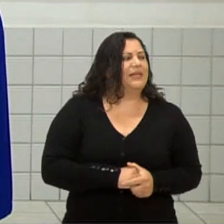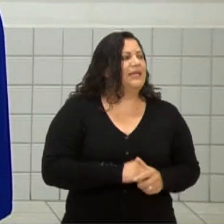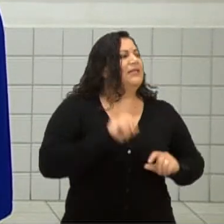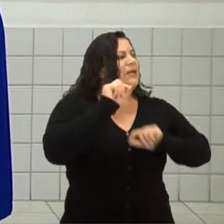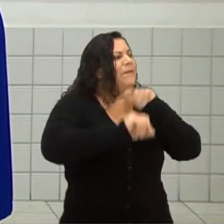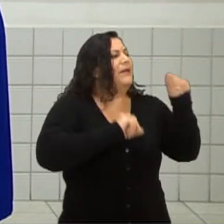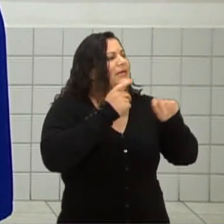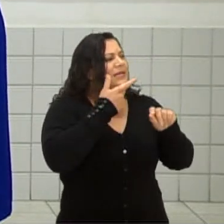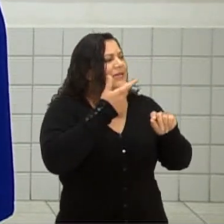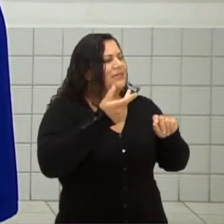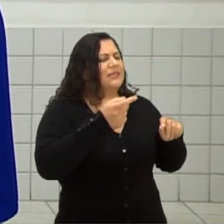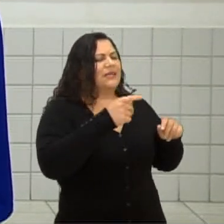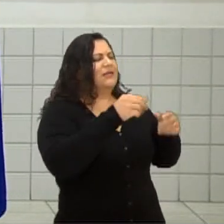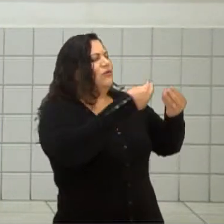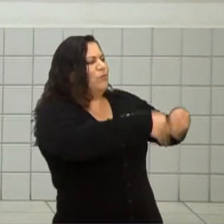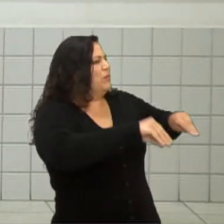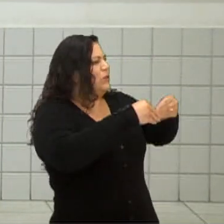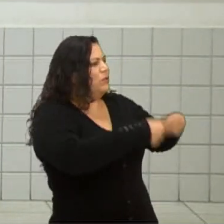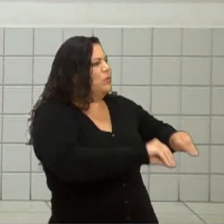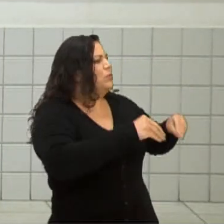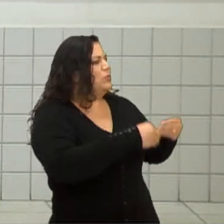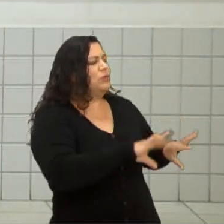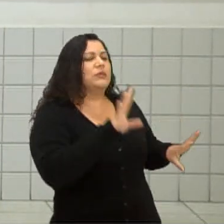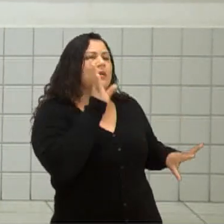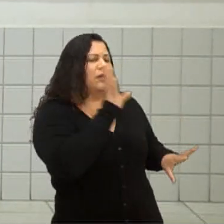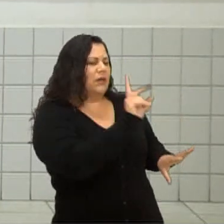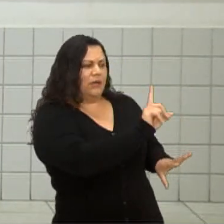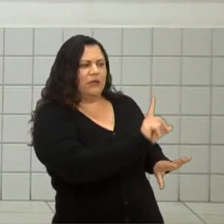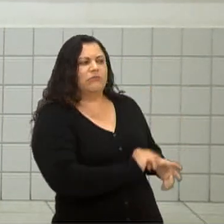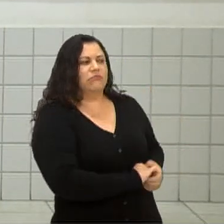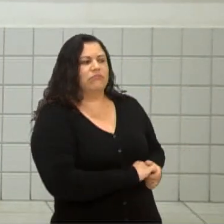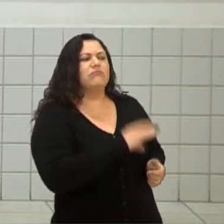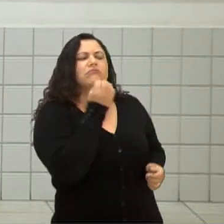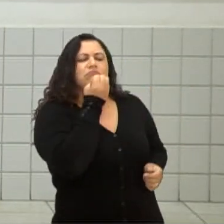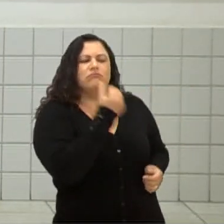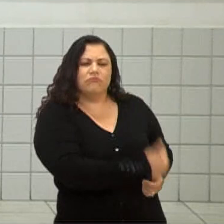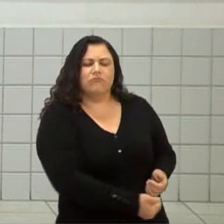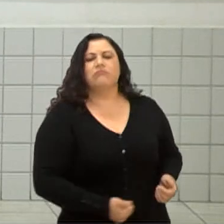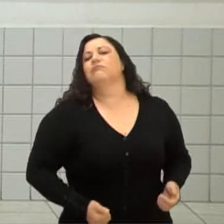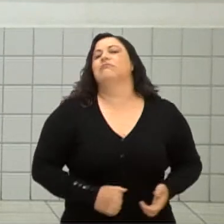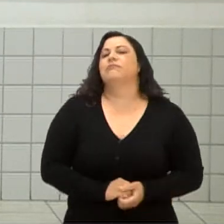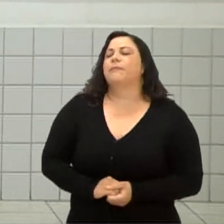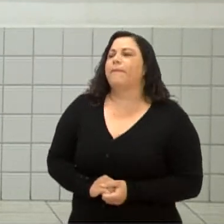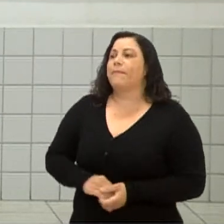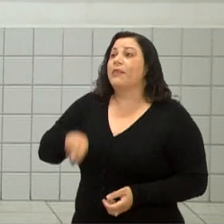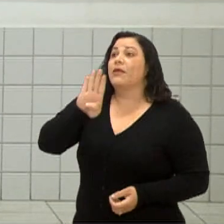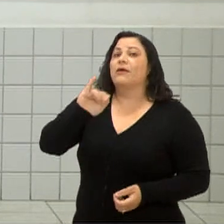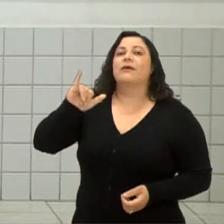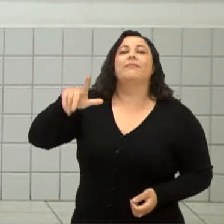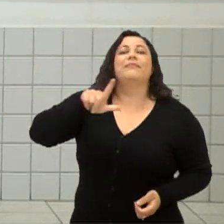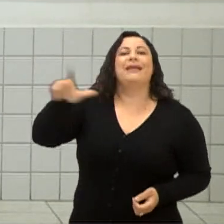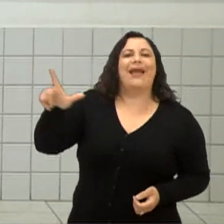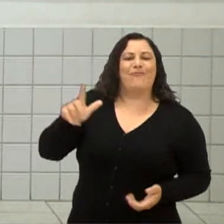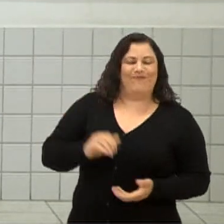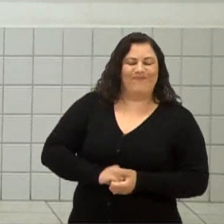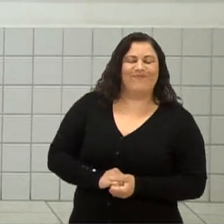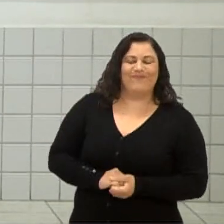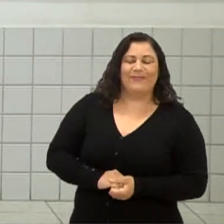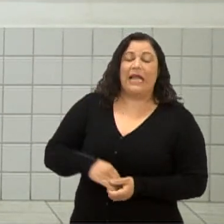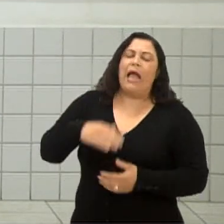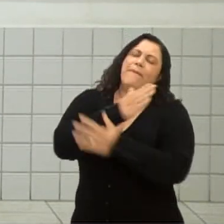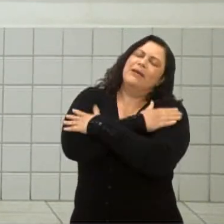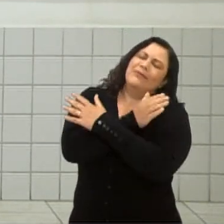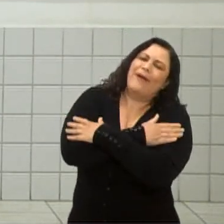ele não prejudica. Vou procurar Procura, é bem legal. Tem mais alguma coisa? E aqui, ó, o Biel, manda um abraço para mim e pro meu pai. Meu nome